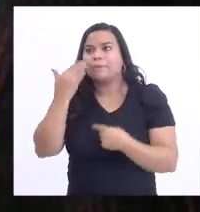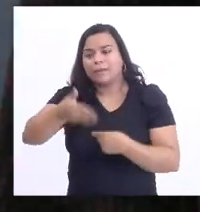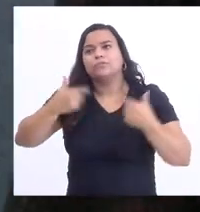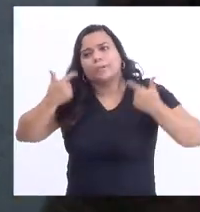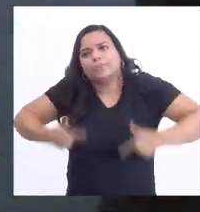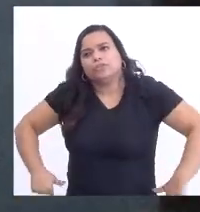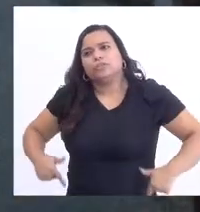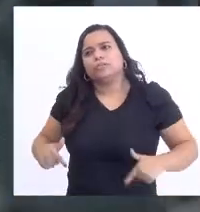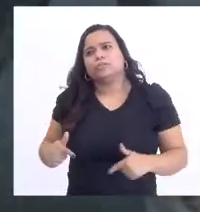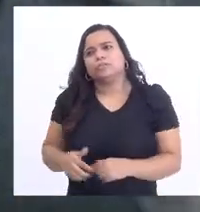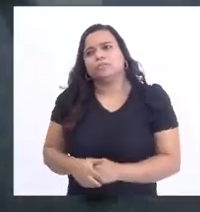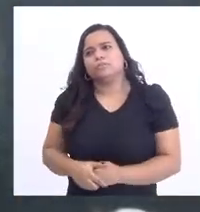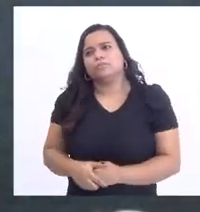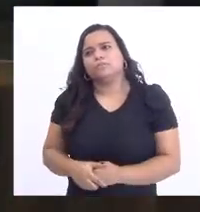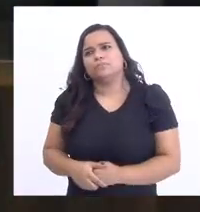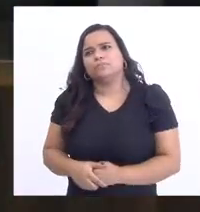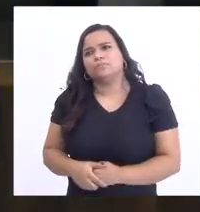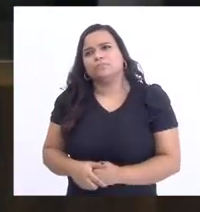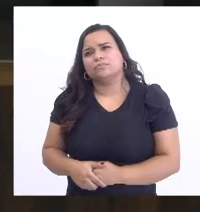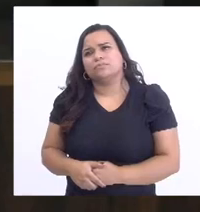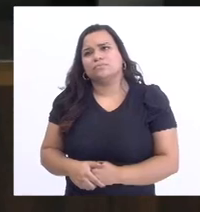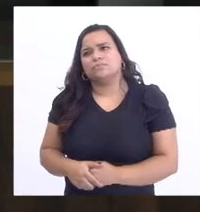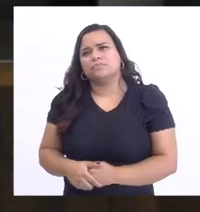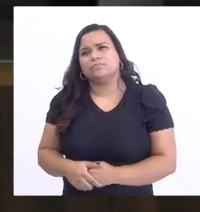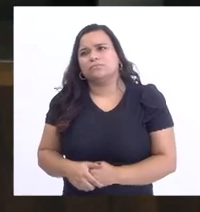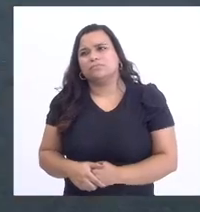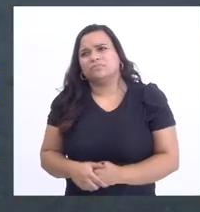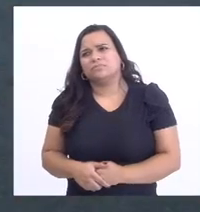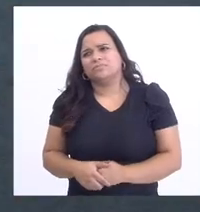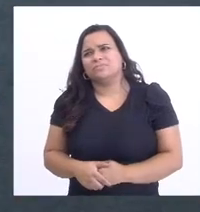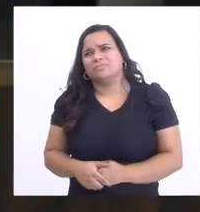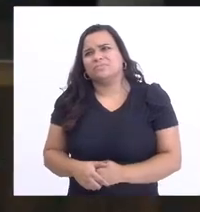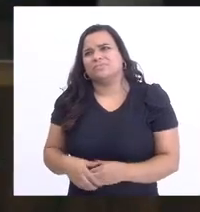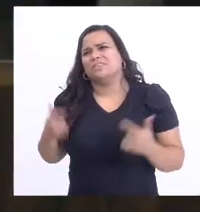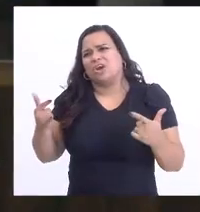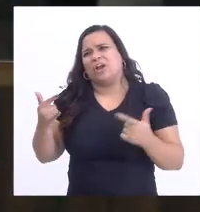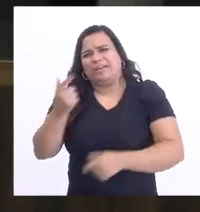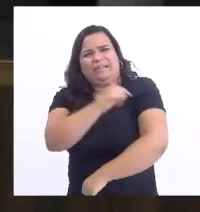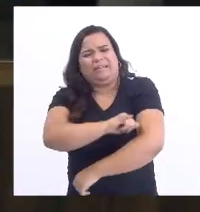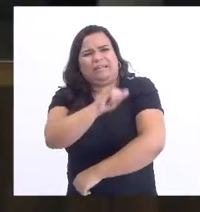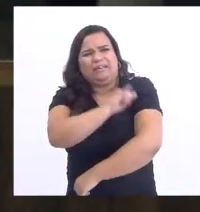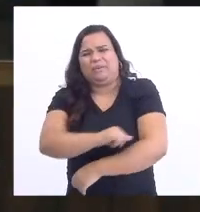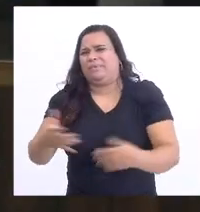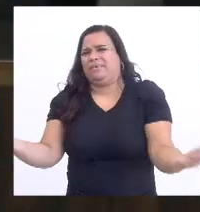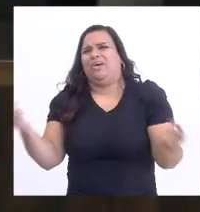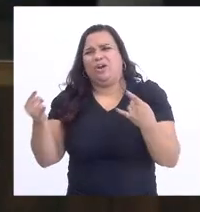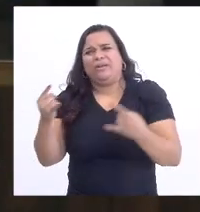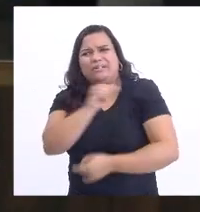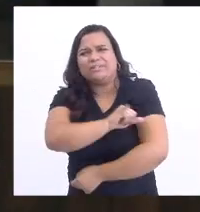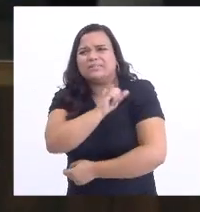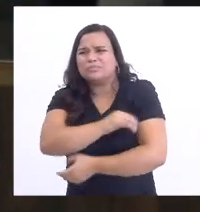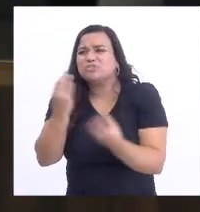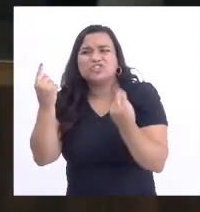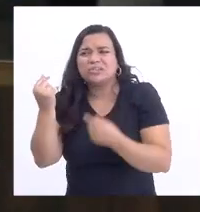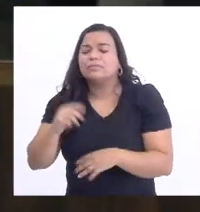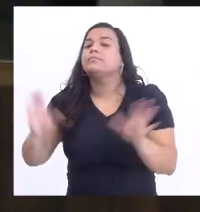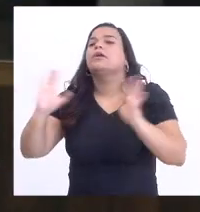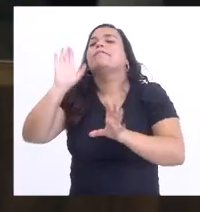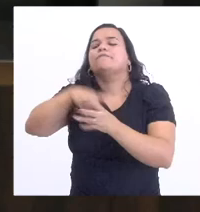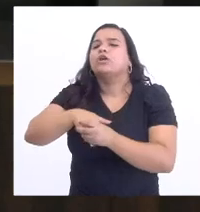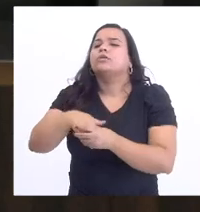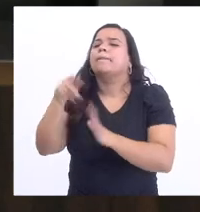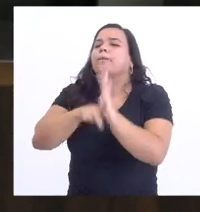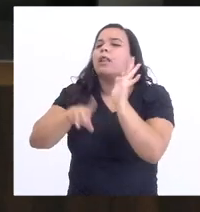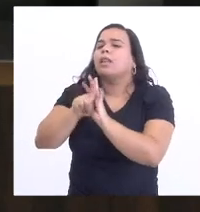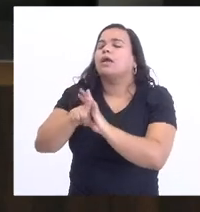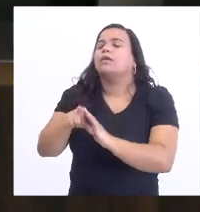porque é que sim, eu não... Ok, abstenção, okay, deputado Rio, enfermeiro. Muito dinheiro. Vamos votar, primeira discussão, projeto de lei 3239. Se todos